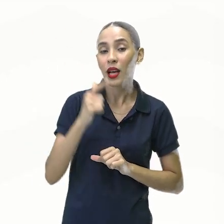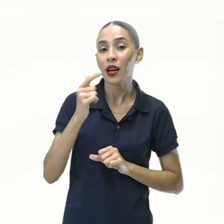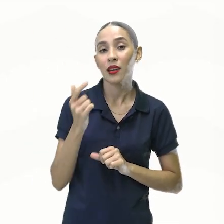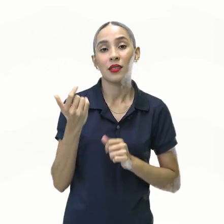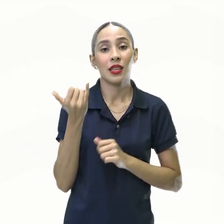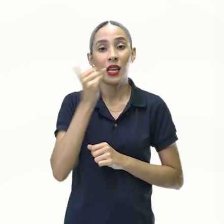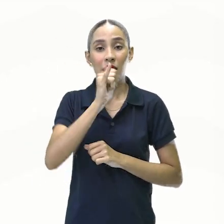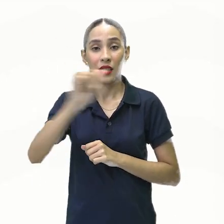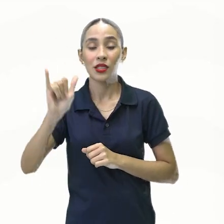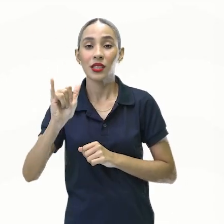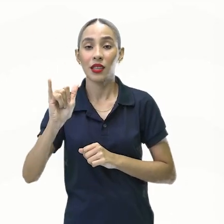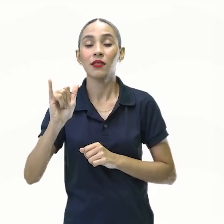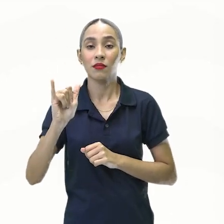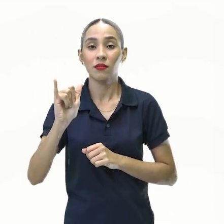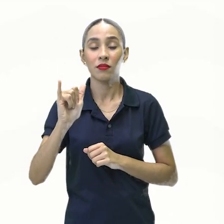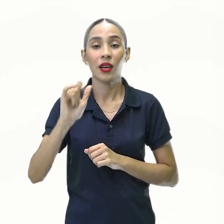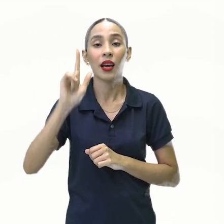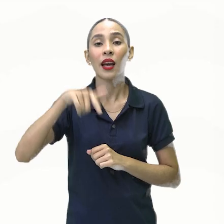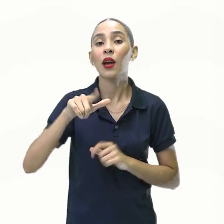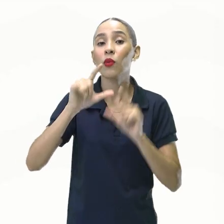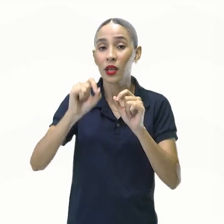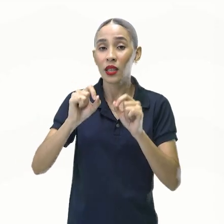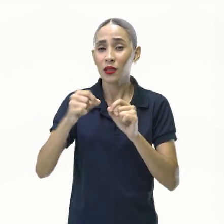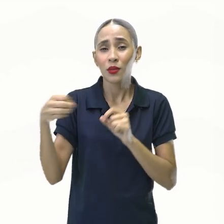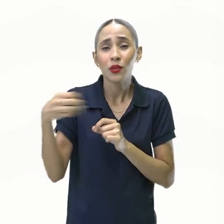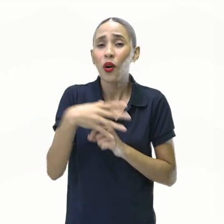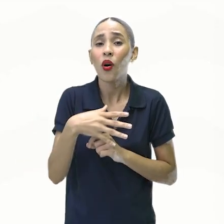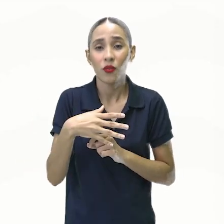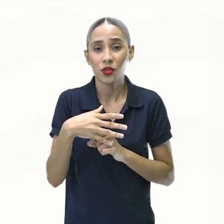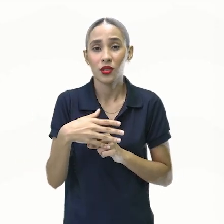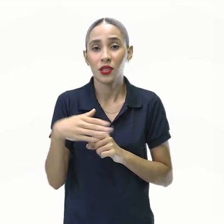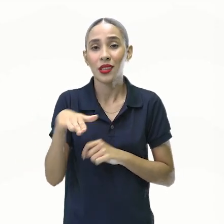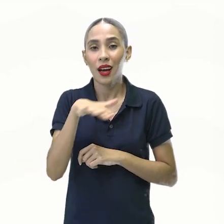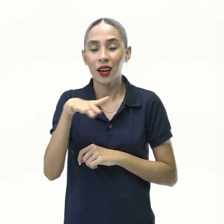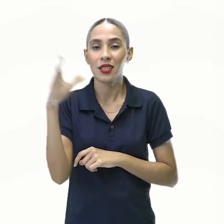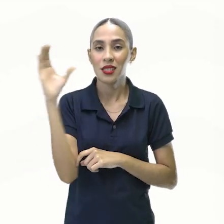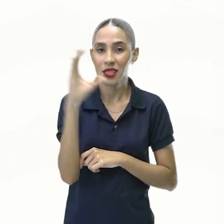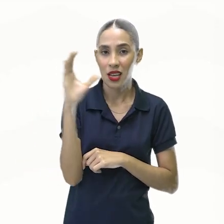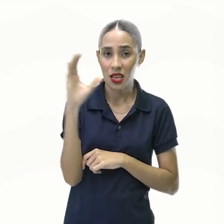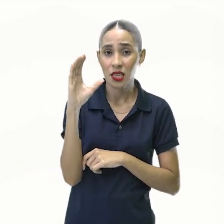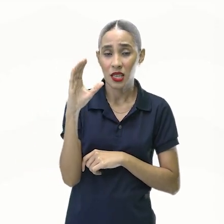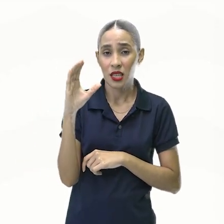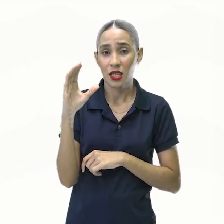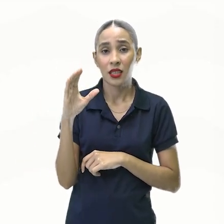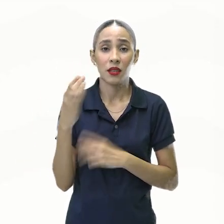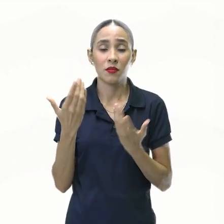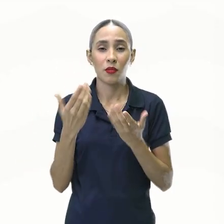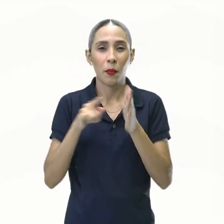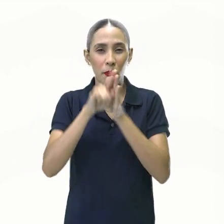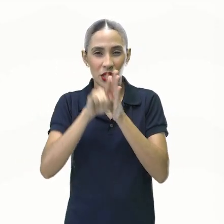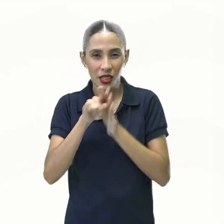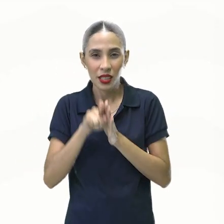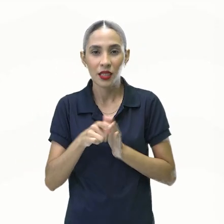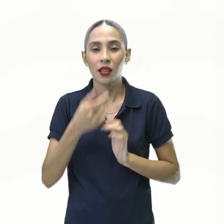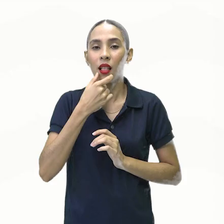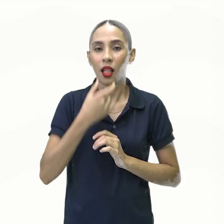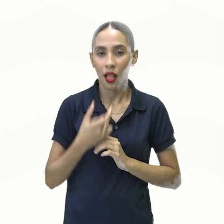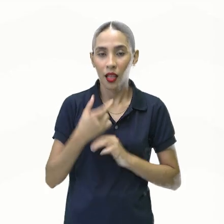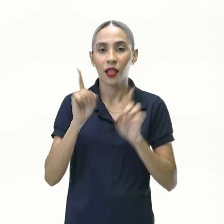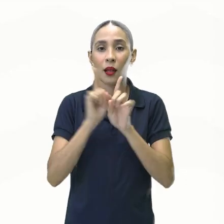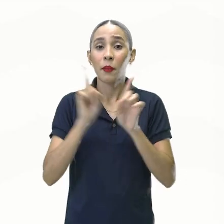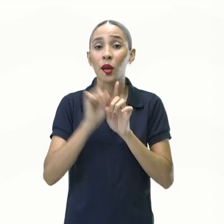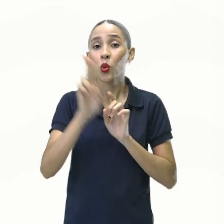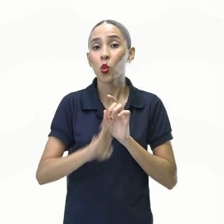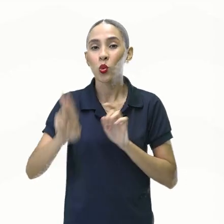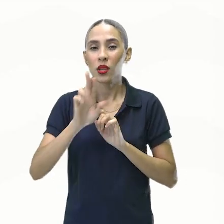energia elétrica, eles são recentes, né, para a ciência. Claro, Einstein explica o efeito fotoelétrico,